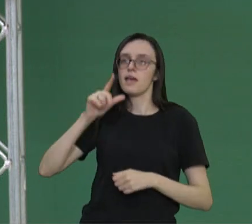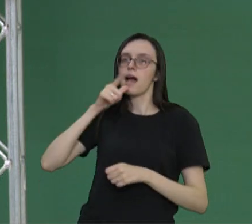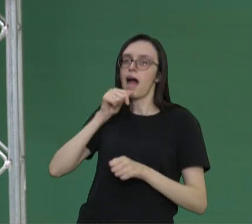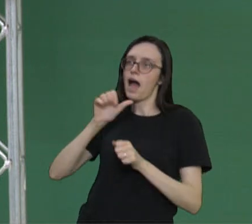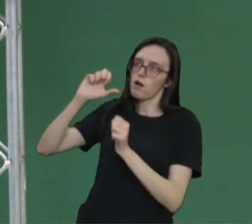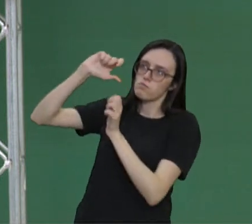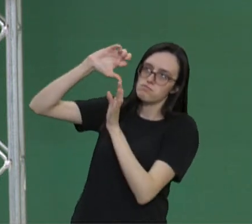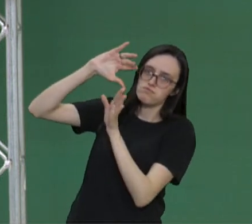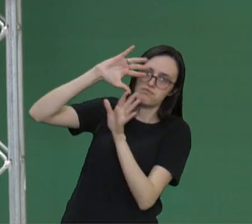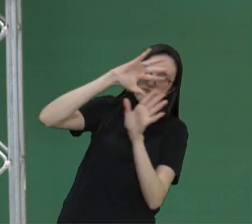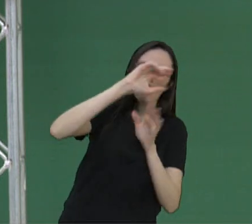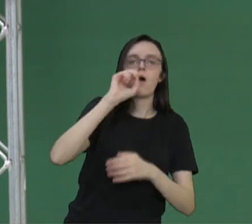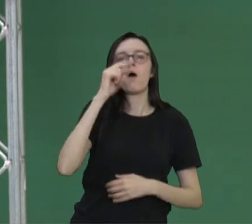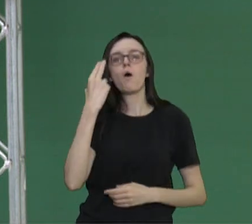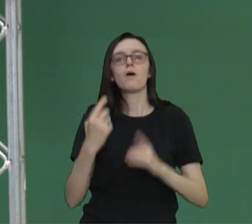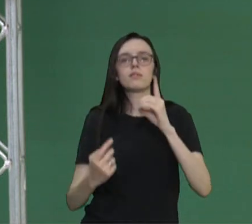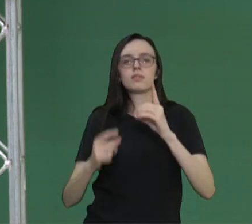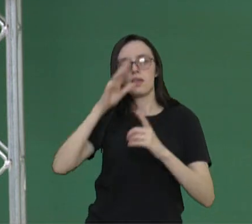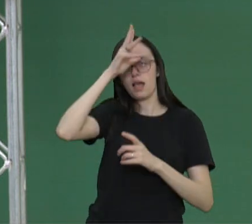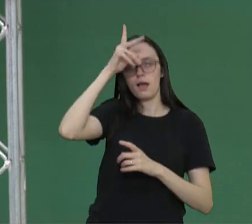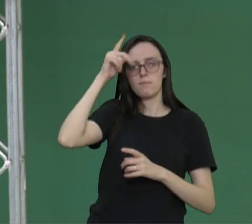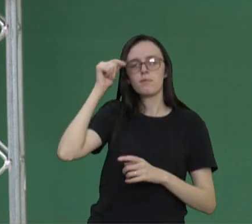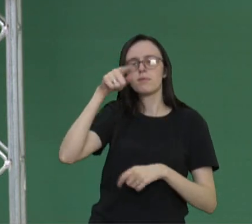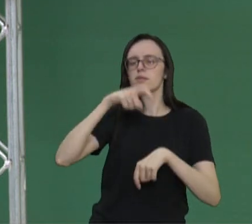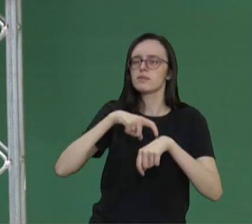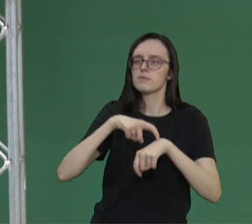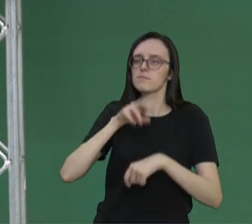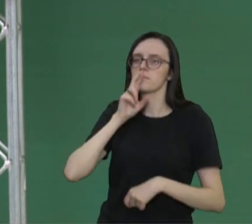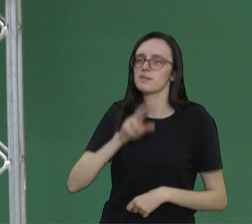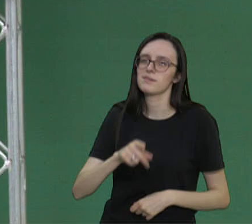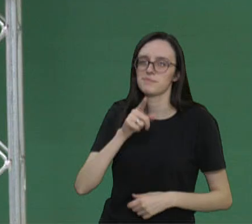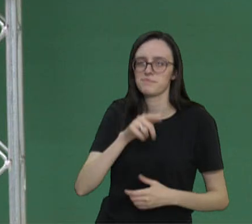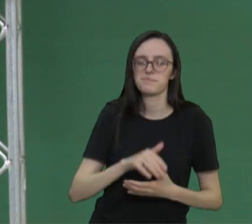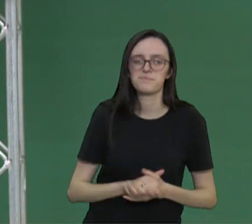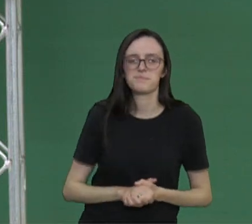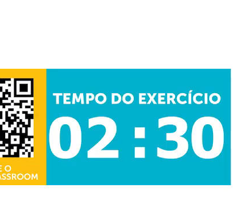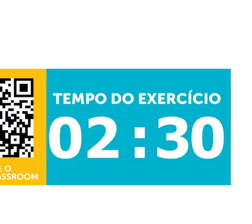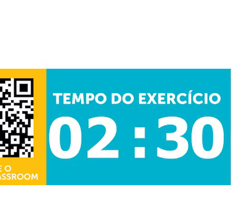litoral. Ou letra D, a partir da Amazônia. Você tem um tempo para responder.